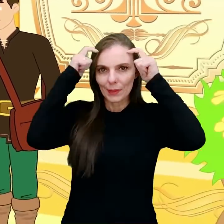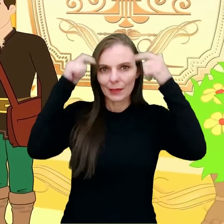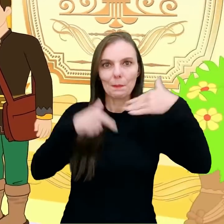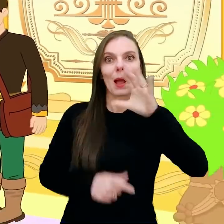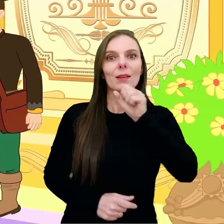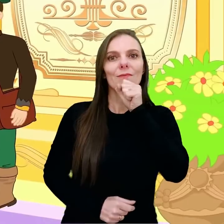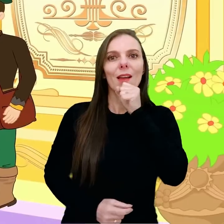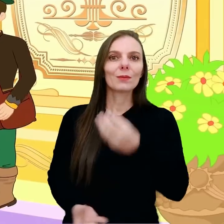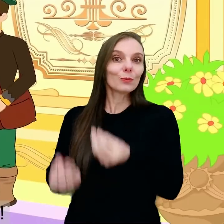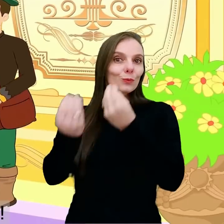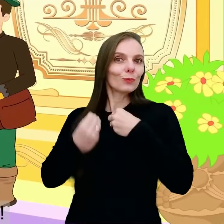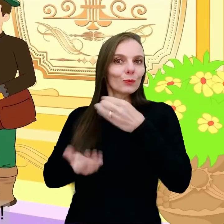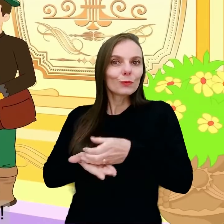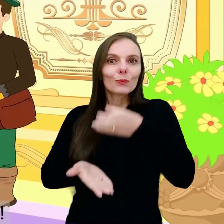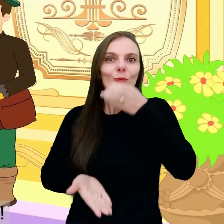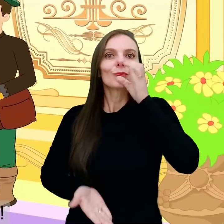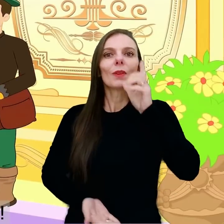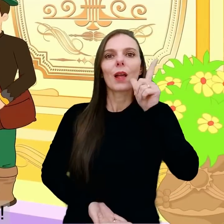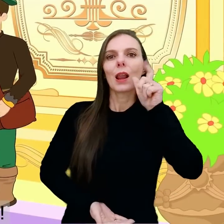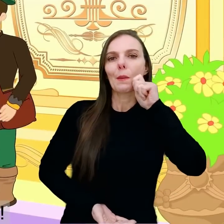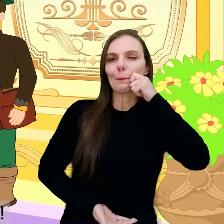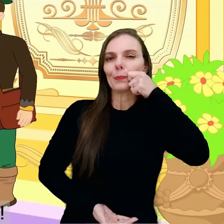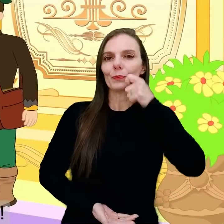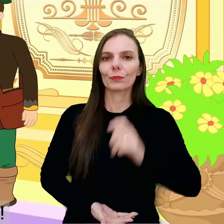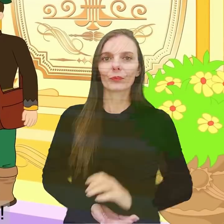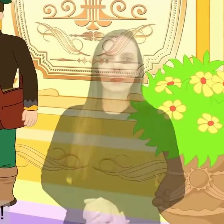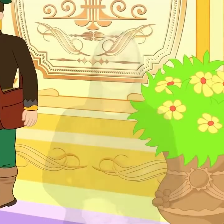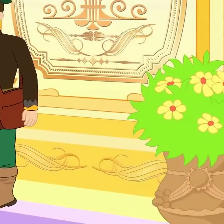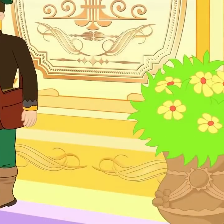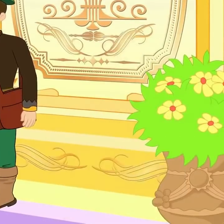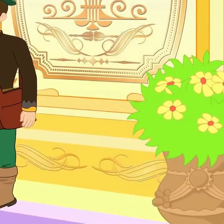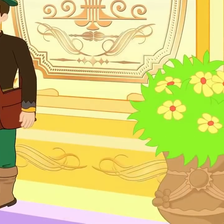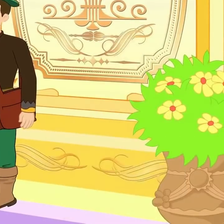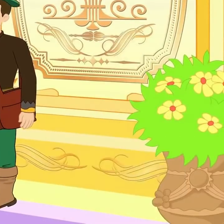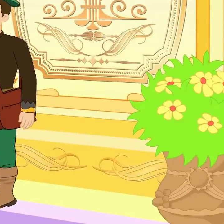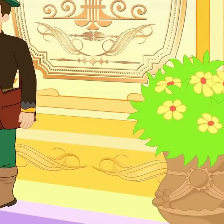a princesa mais velha ofereceu a ele um copo de limonada.